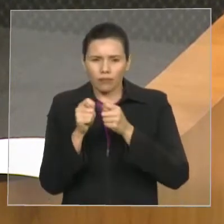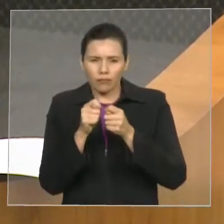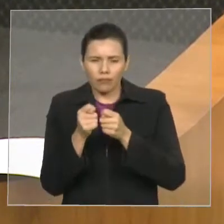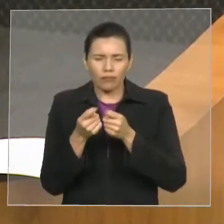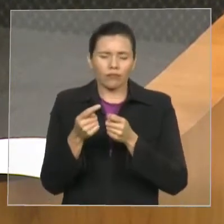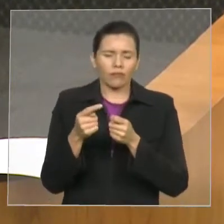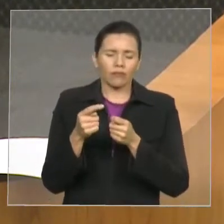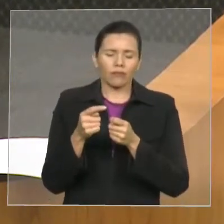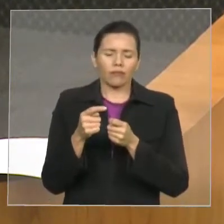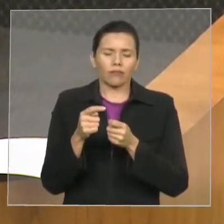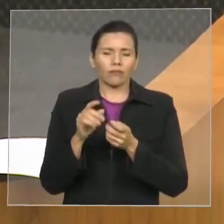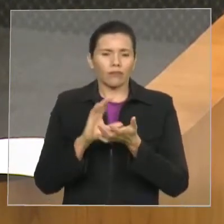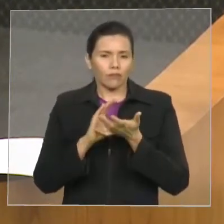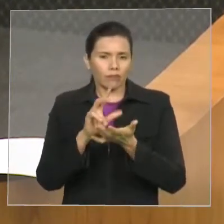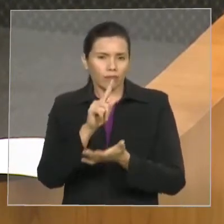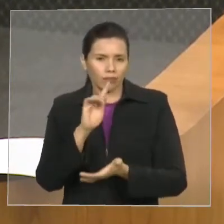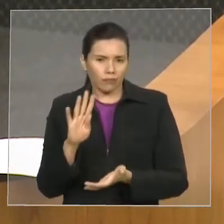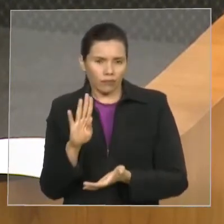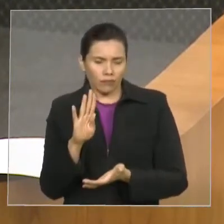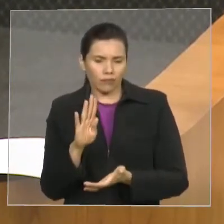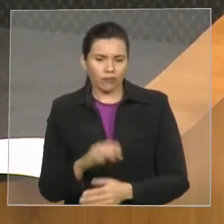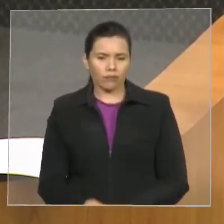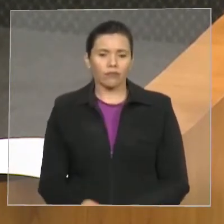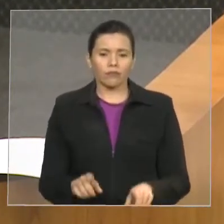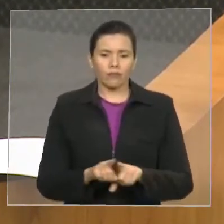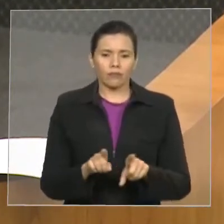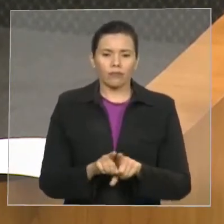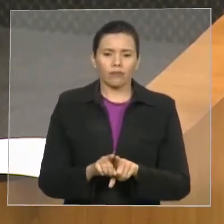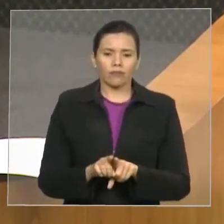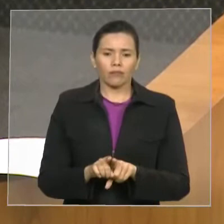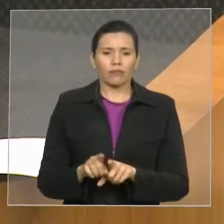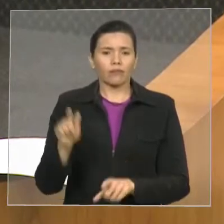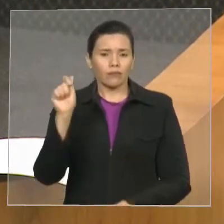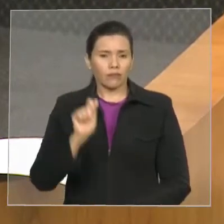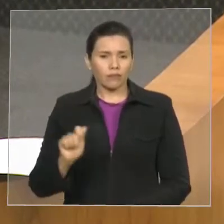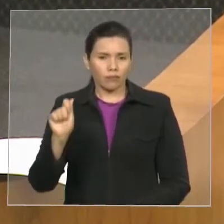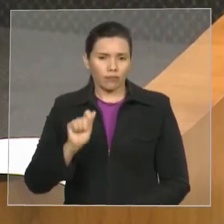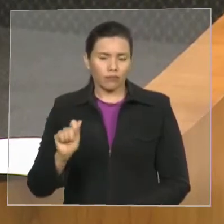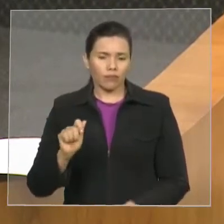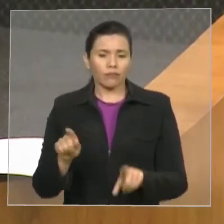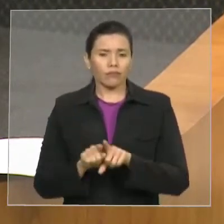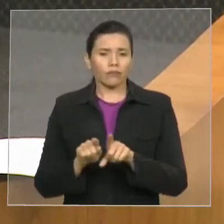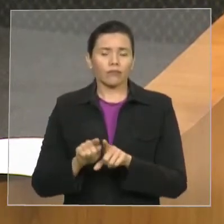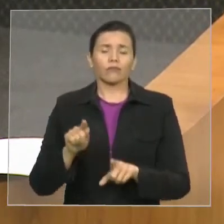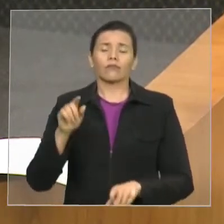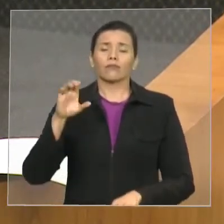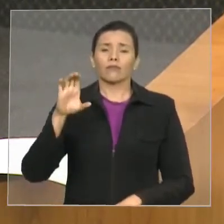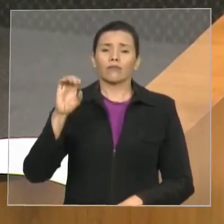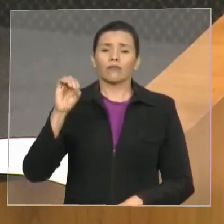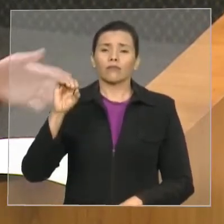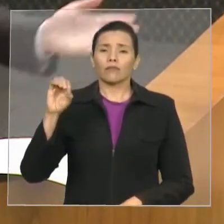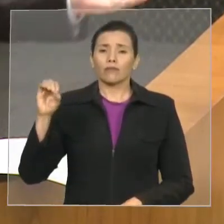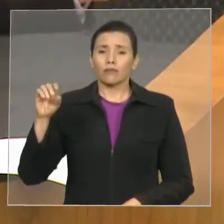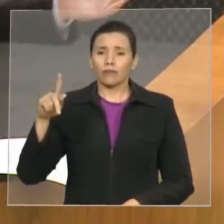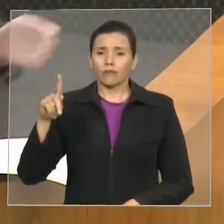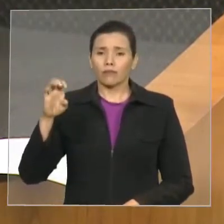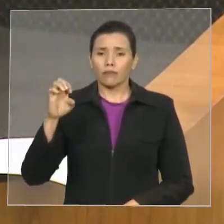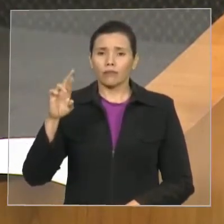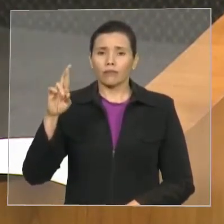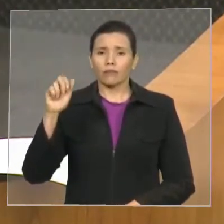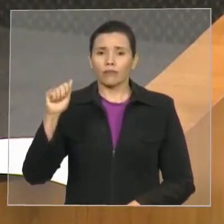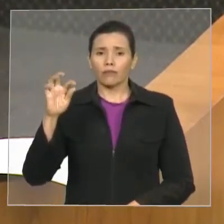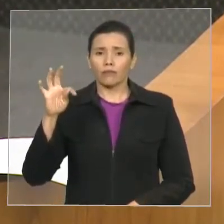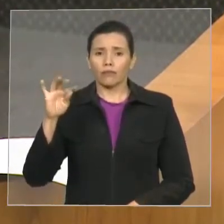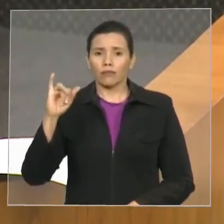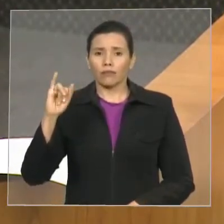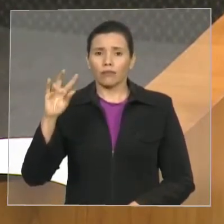as cooperativas habitacionais, as associações comunitárias. Pelo amor de Deus, senhoras